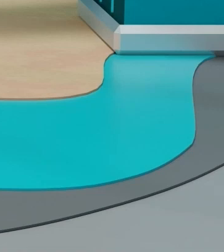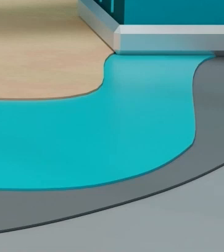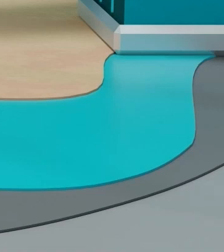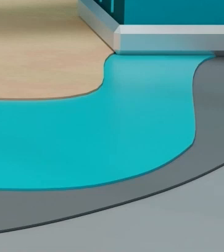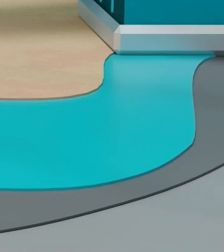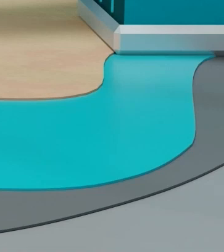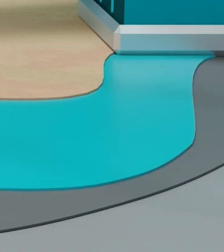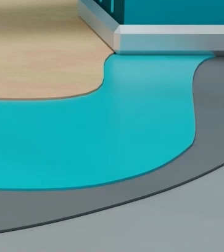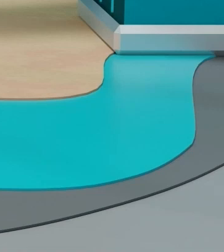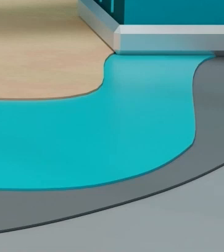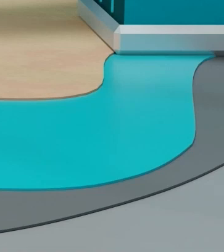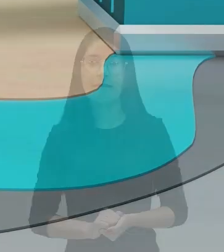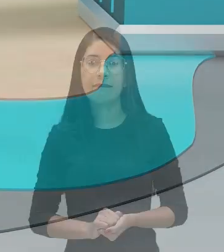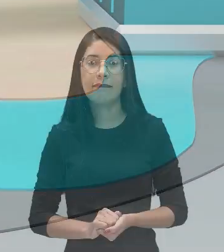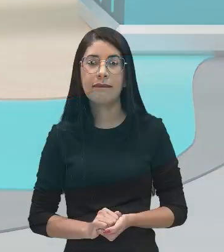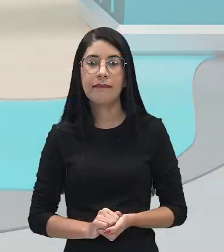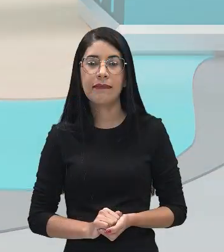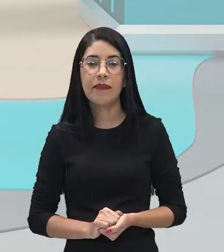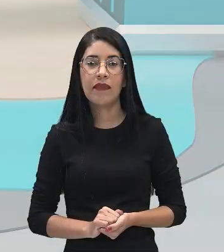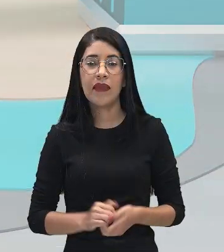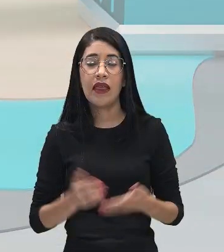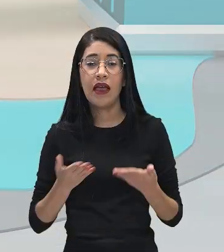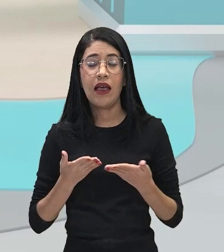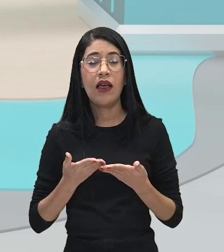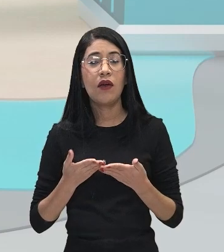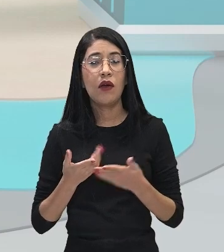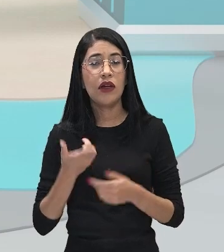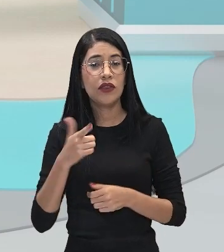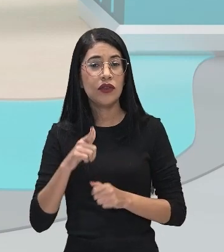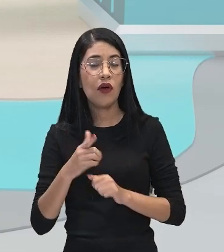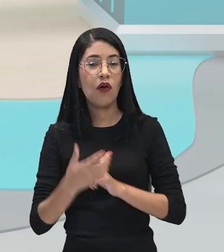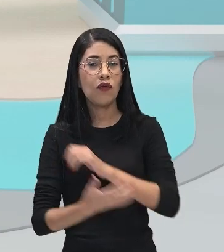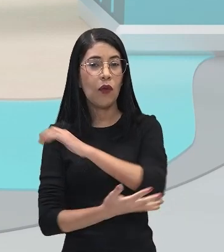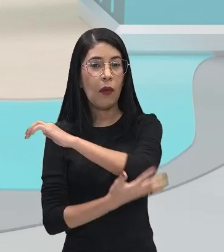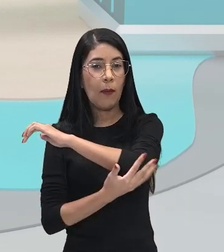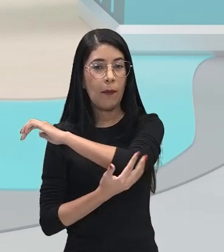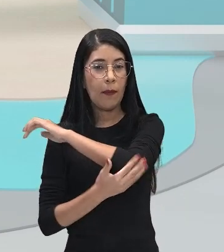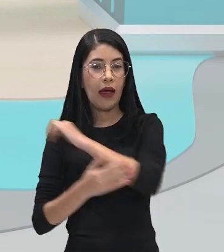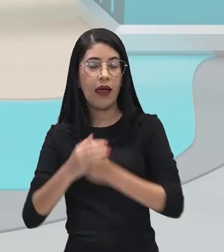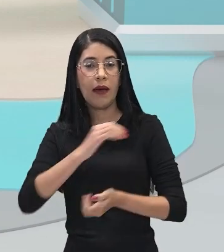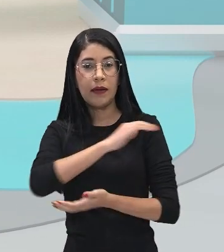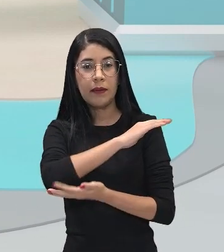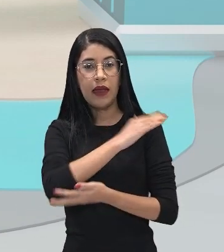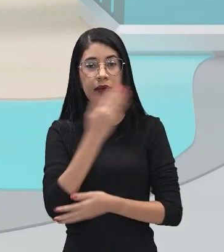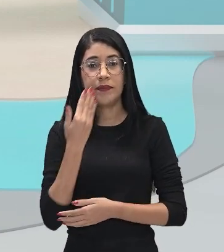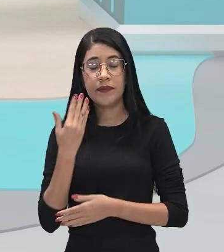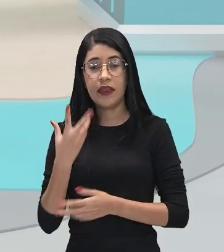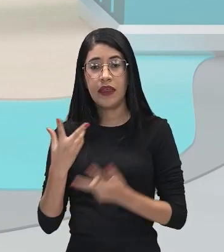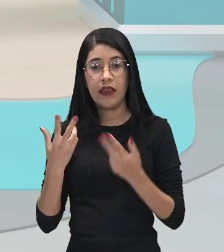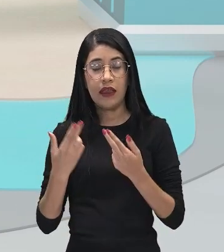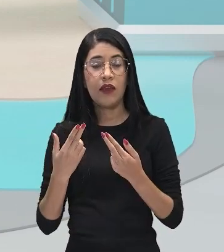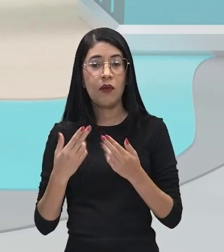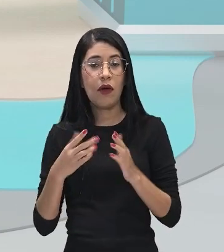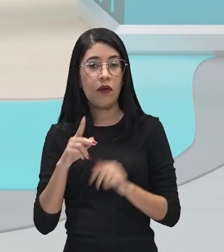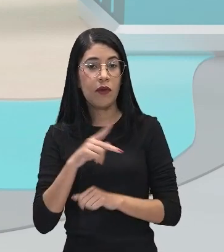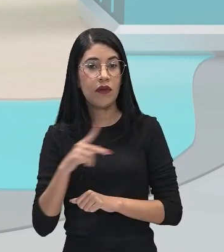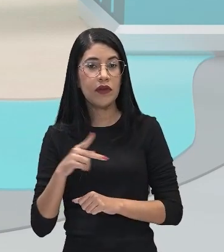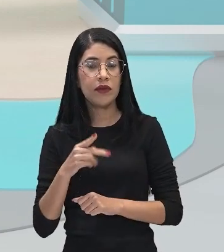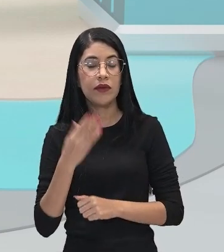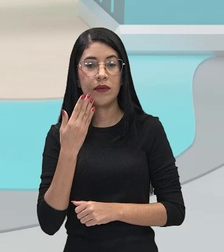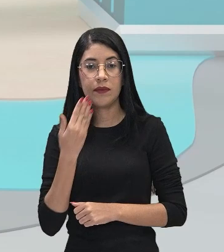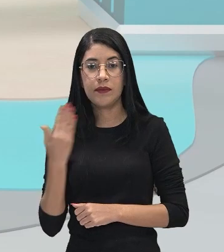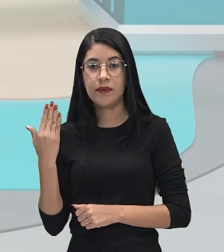Muito bem. Você vai pegar o seu bracinho, estender aqui na frente, mão no cotovelo e olhar